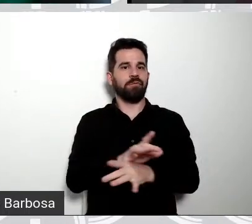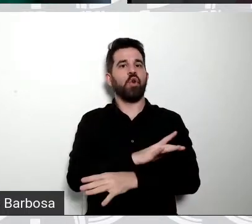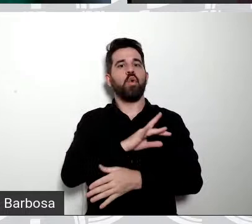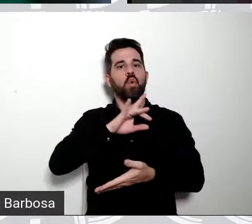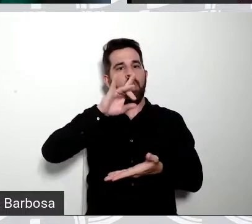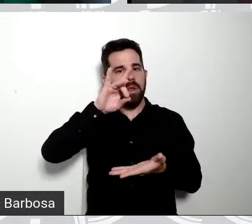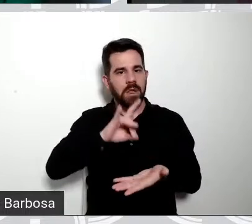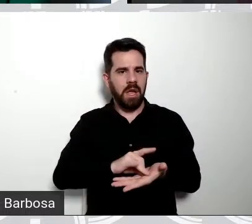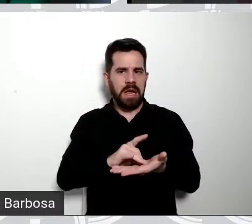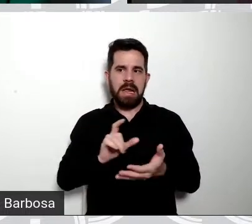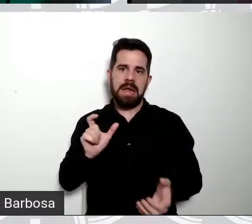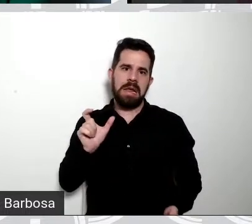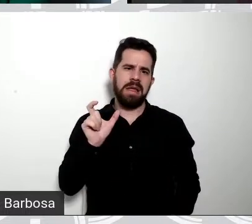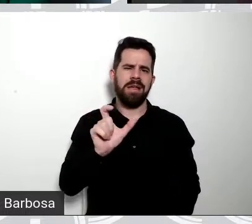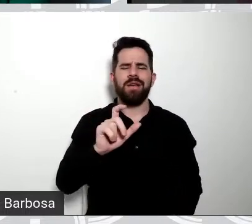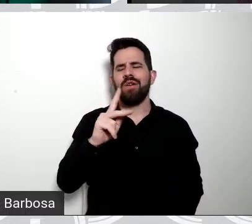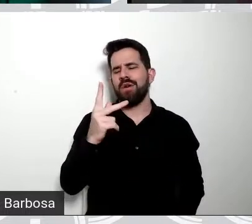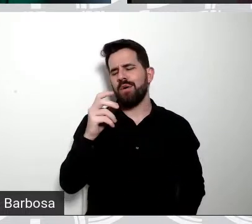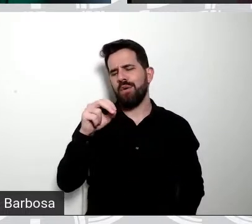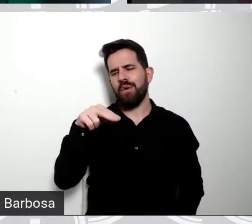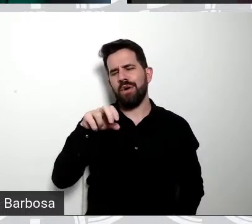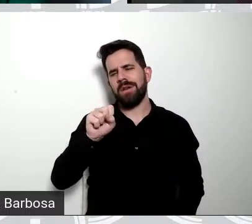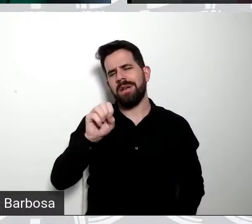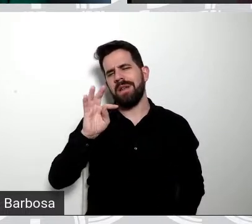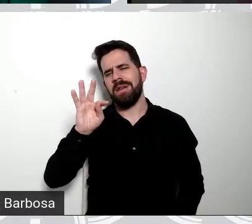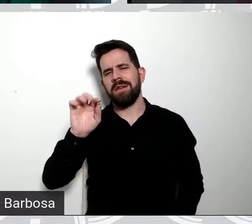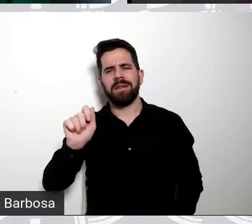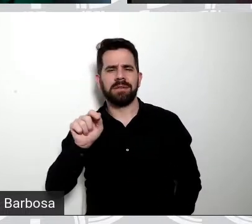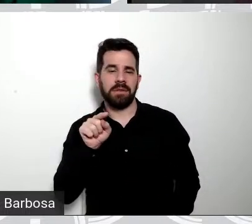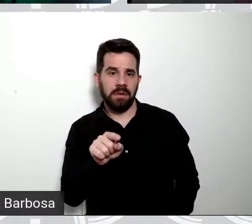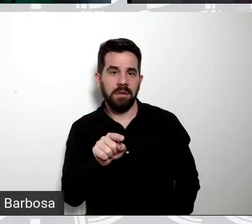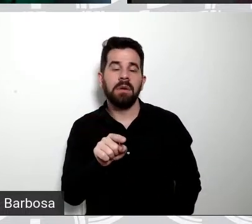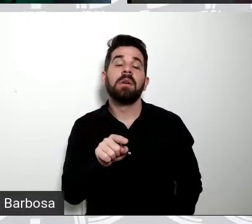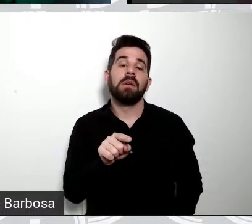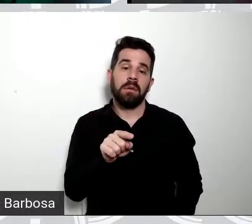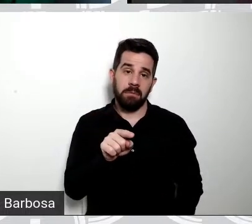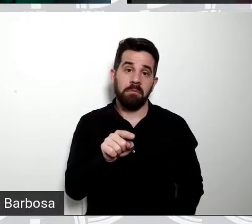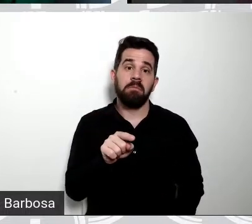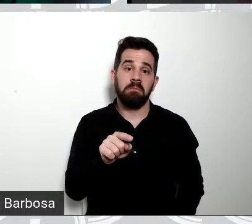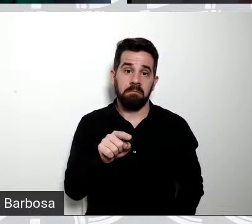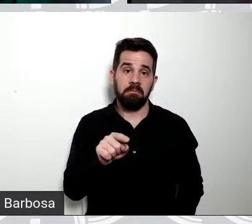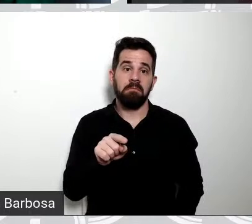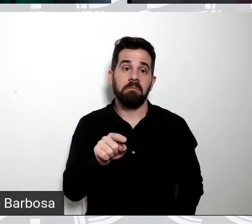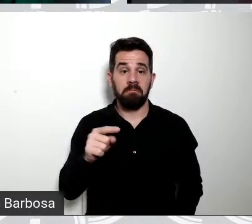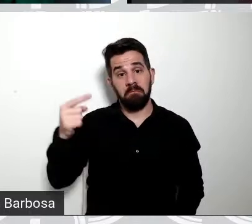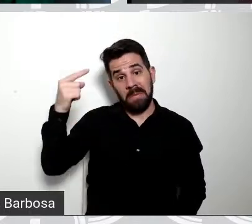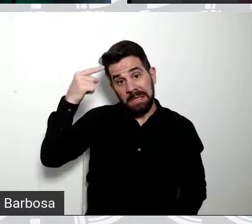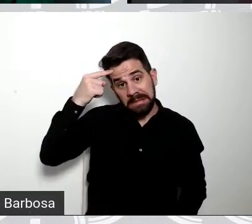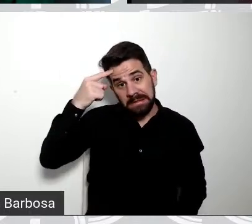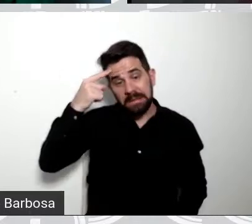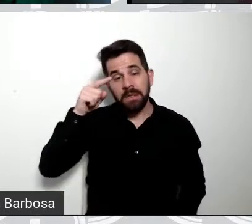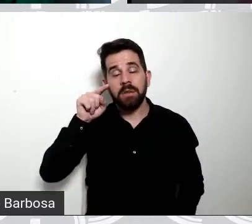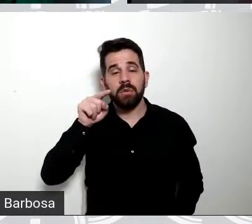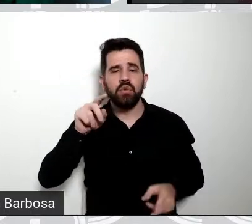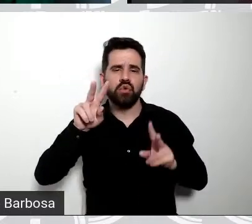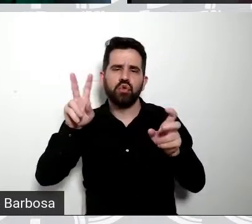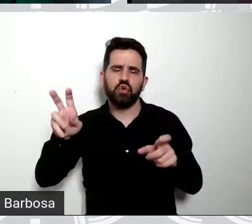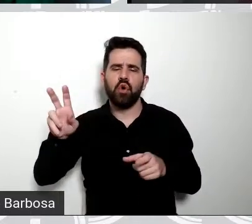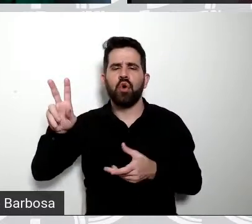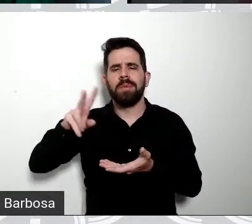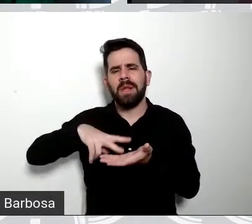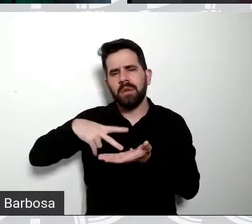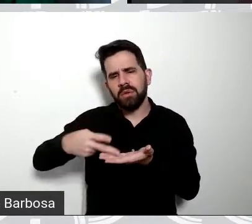palavra melhor, né, para dizer o mínimo, sobretudo em se tratando da tradução literária, como espero